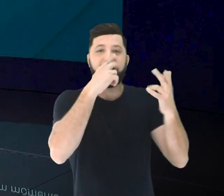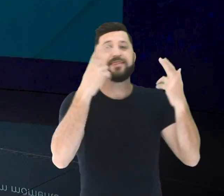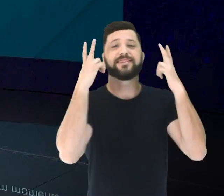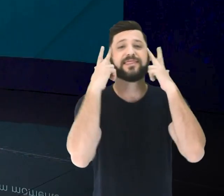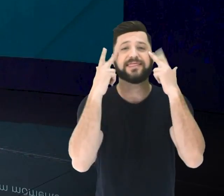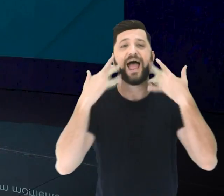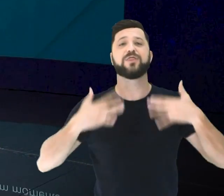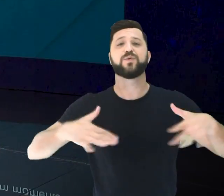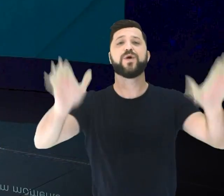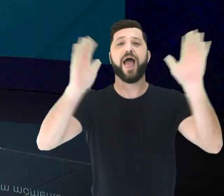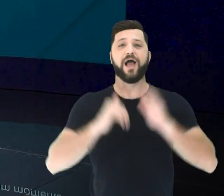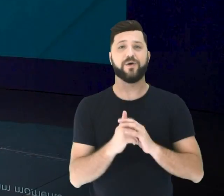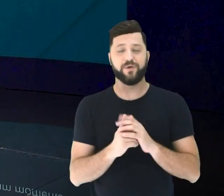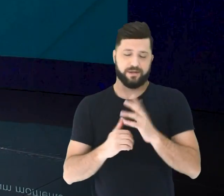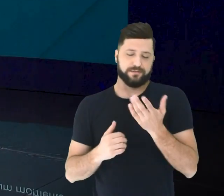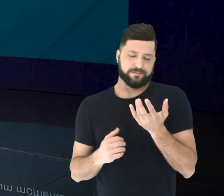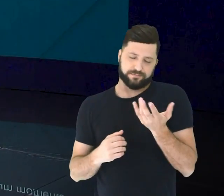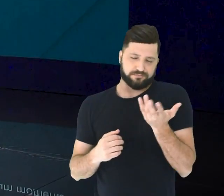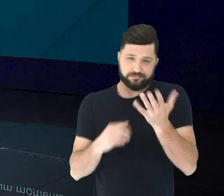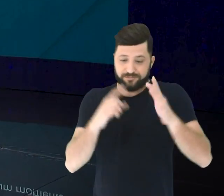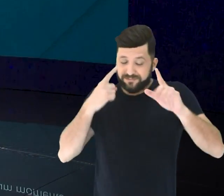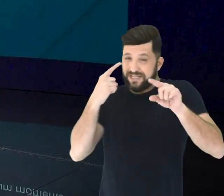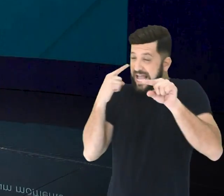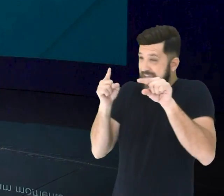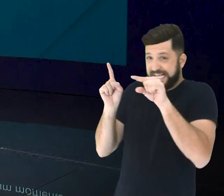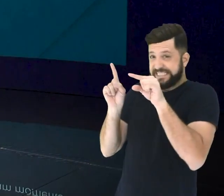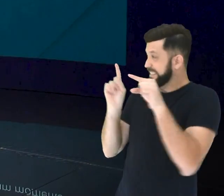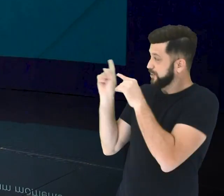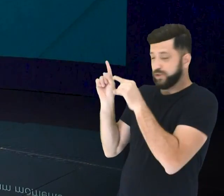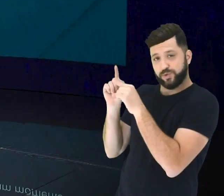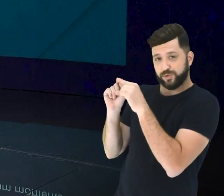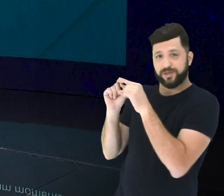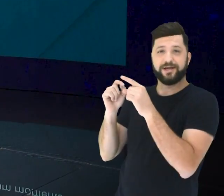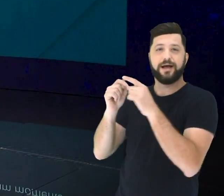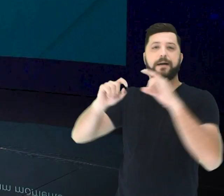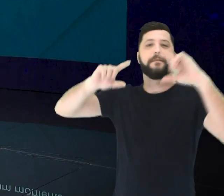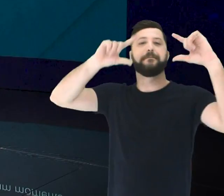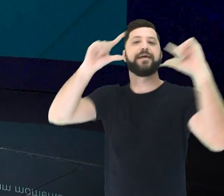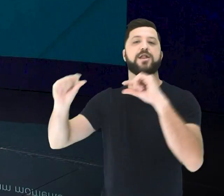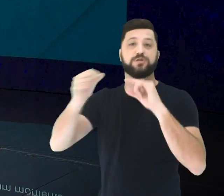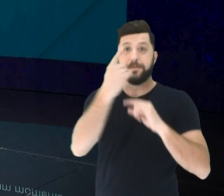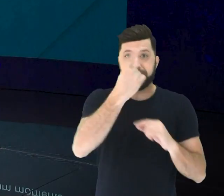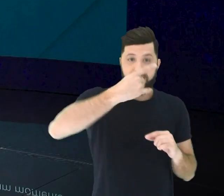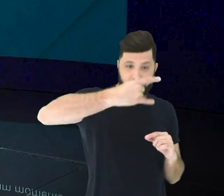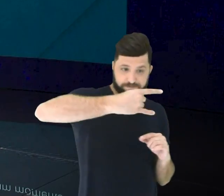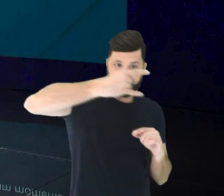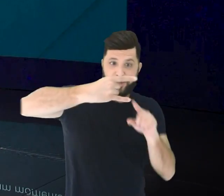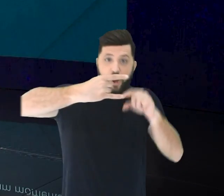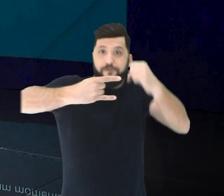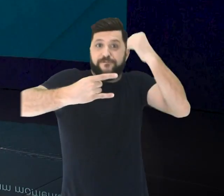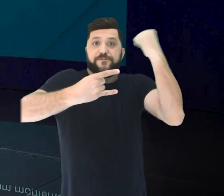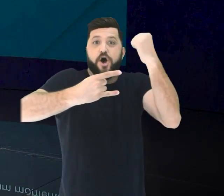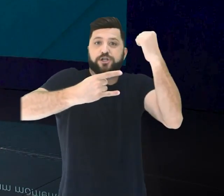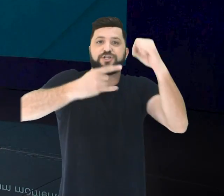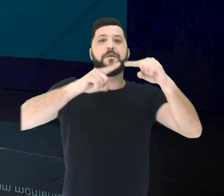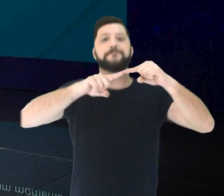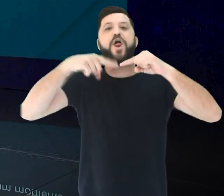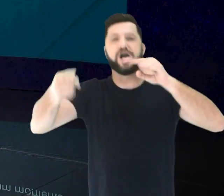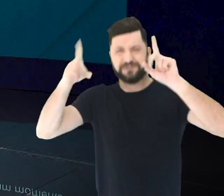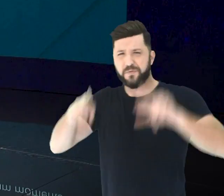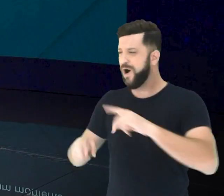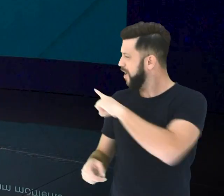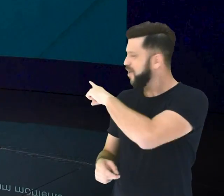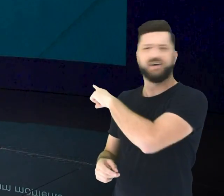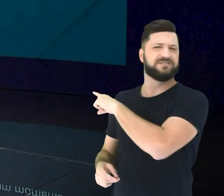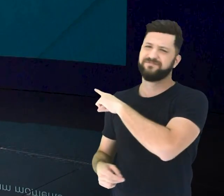desse estudo eu entendi que isso aqui ó é o menos provável de acontecer depois de um calor forte tá então sempre que a gente tem uma constituição de movimento